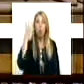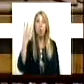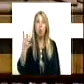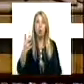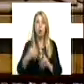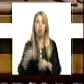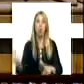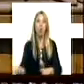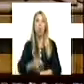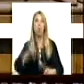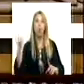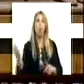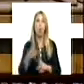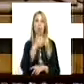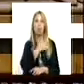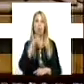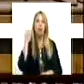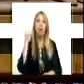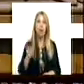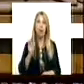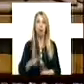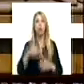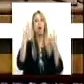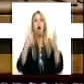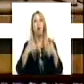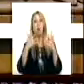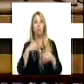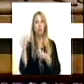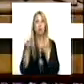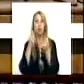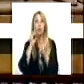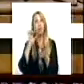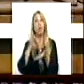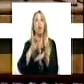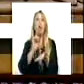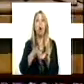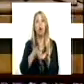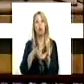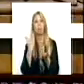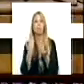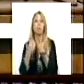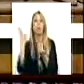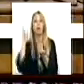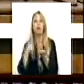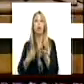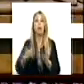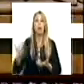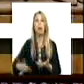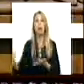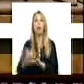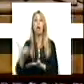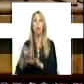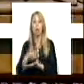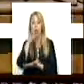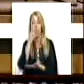anos, depois de 4 orçamentos, onde a discussão se centrava em quanto mais em direitos e rendimentos o